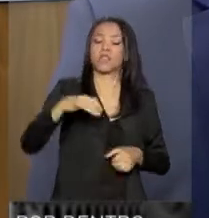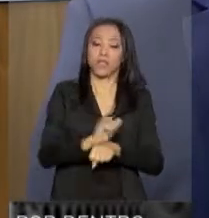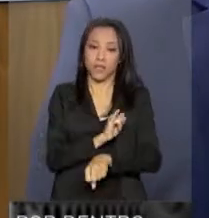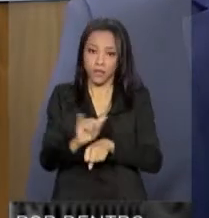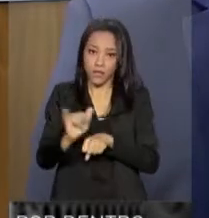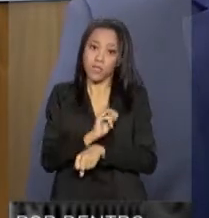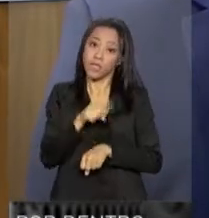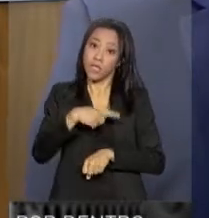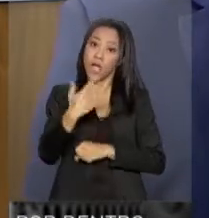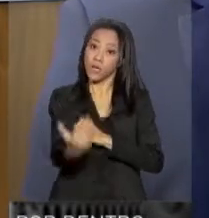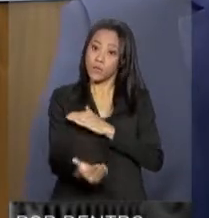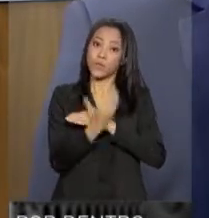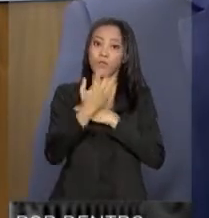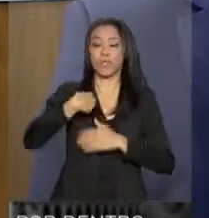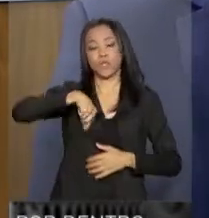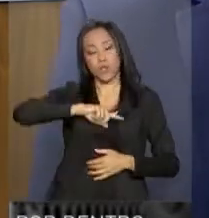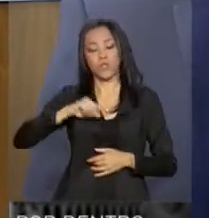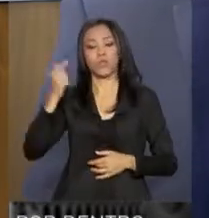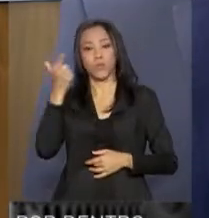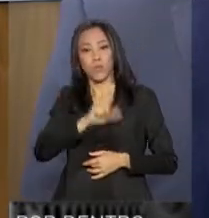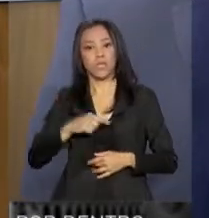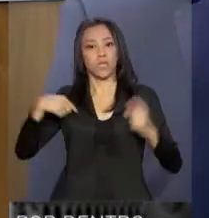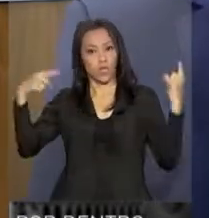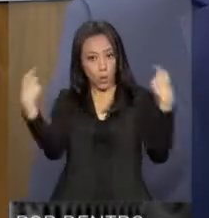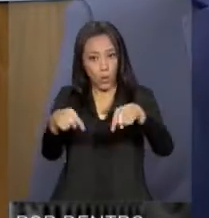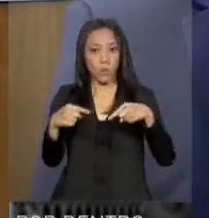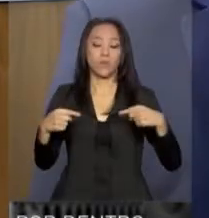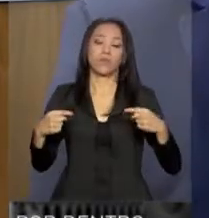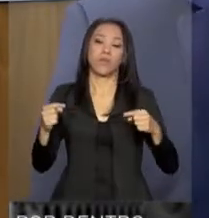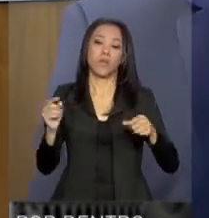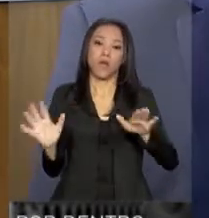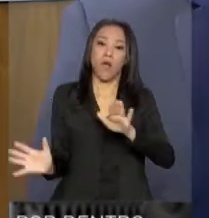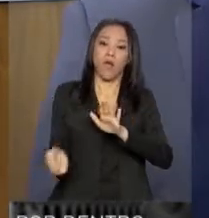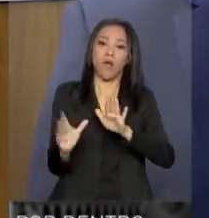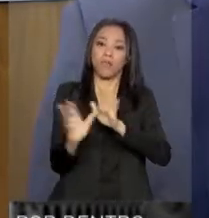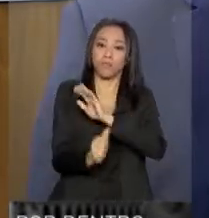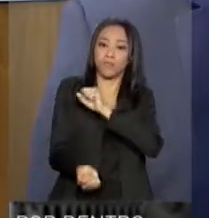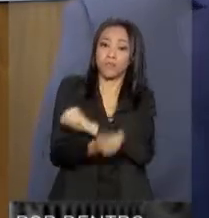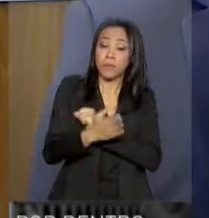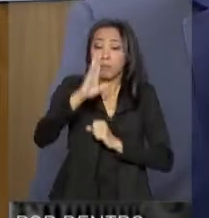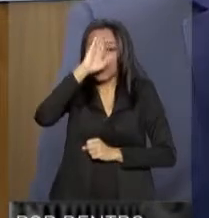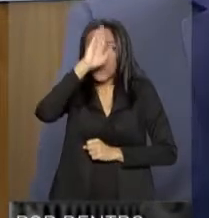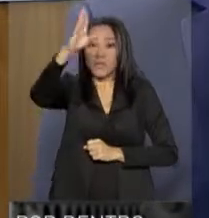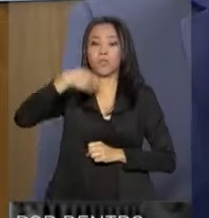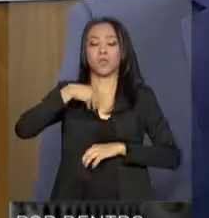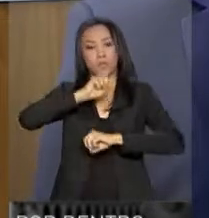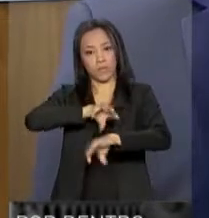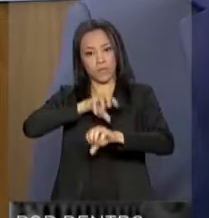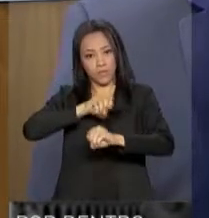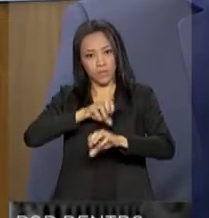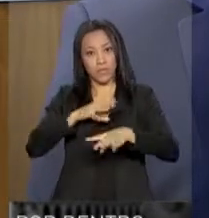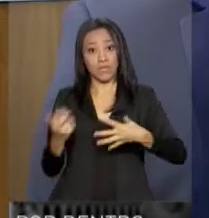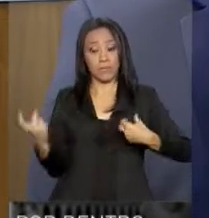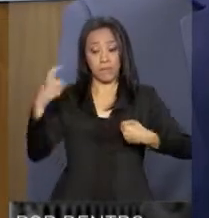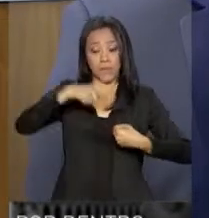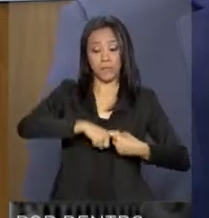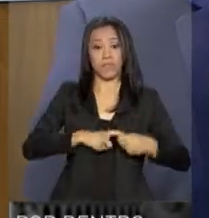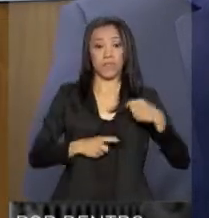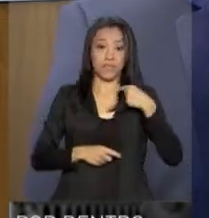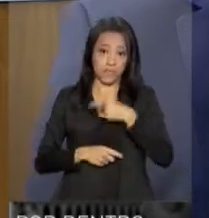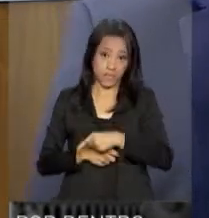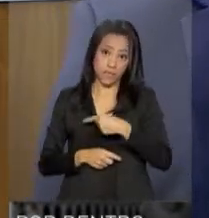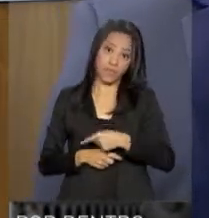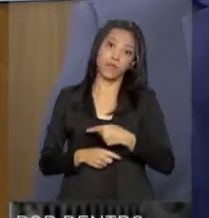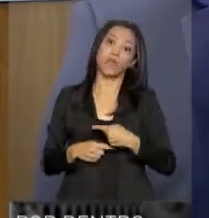que a gente combate à corrupção e principalmente à educação trabalho do programa através dessa parceria nossa com o